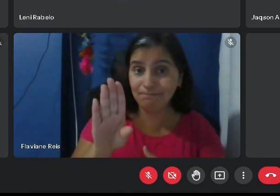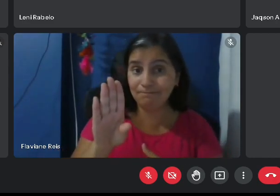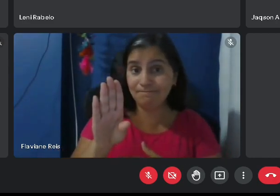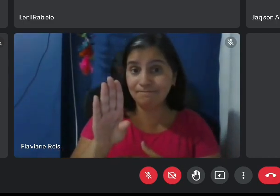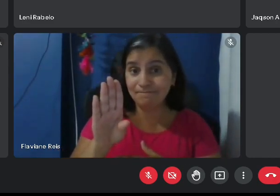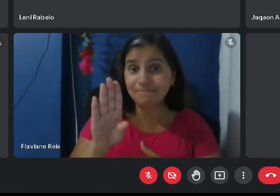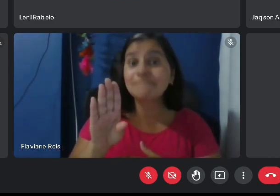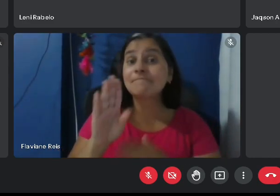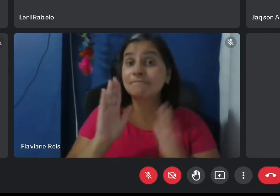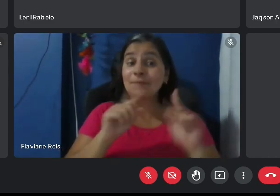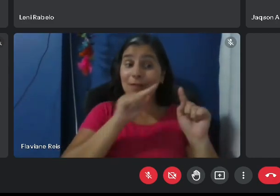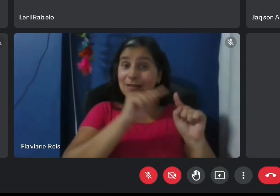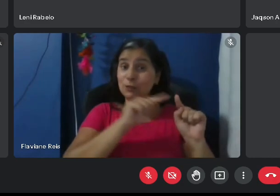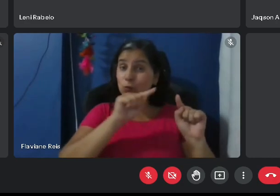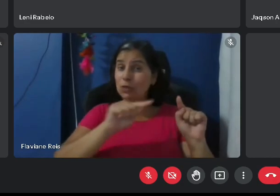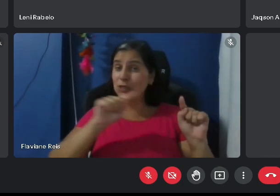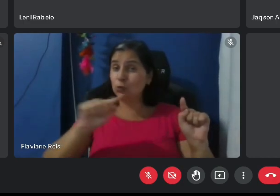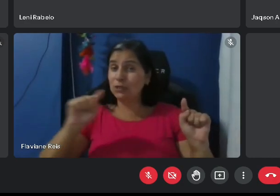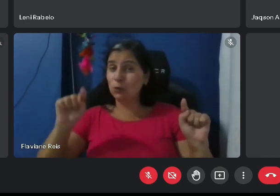a LDB.